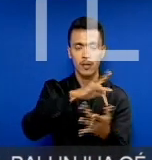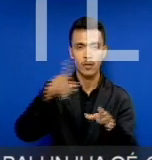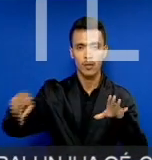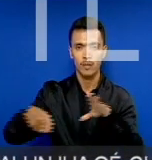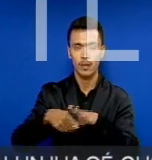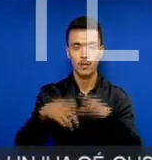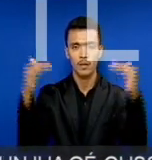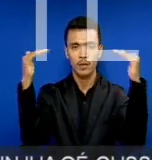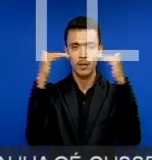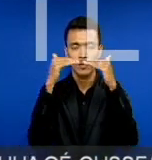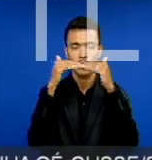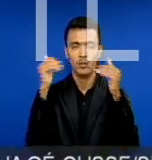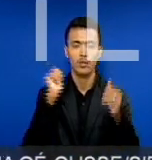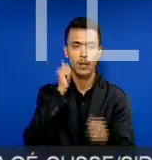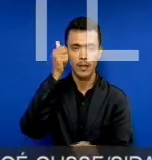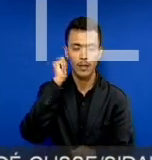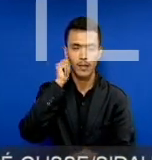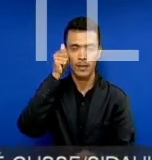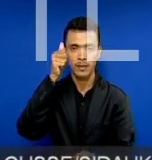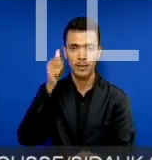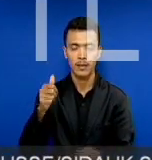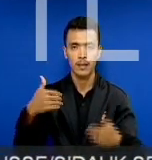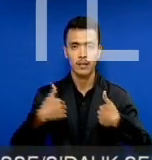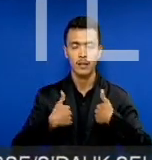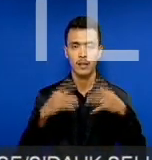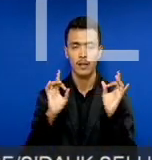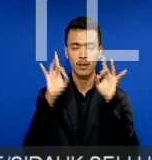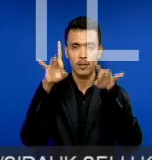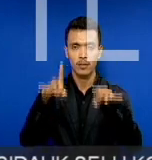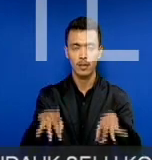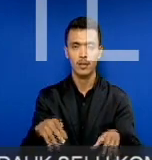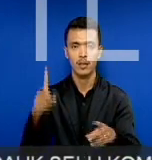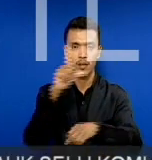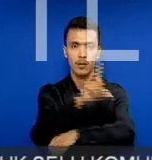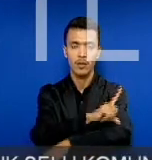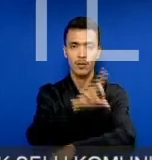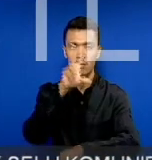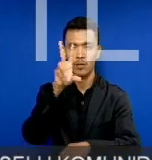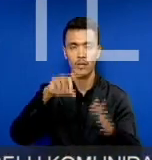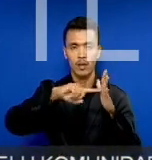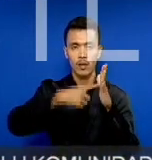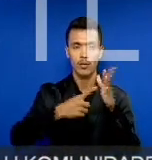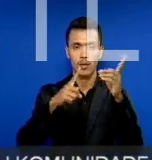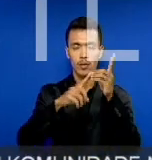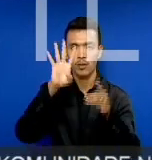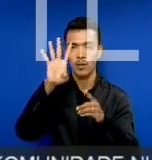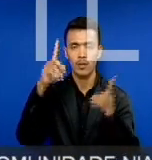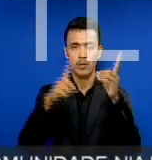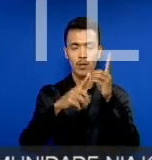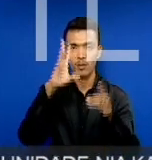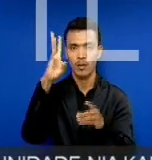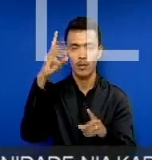e Simeira, Associação Nação Sudeste Asiático, e a Melbourne, Austrália, durante Lorontolo, Rahuhu si Loronha, Toloronden,